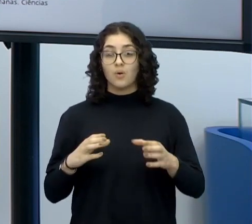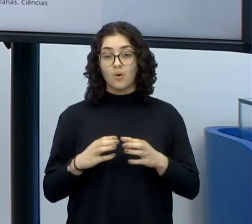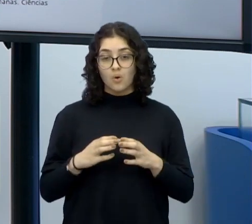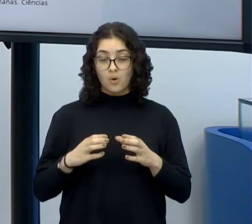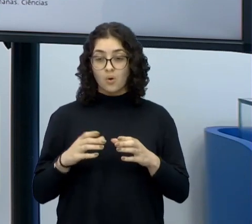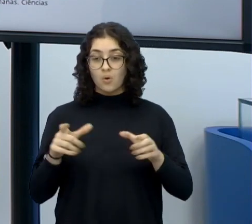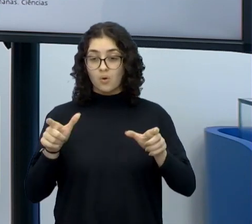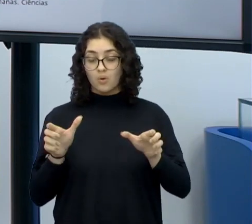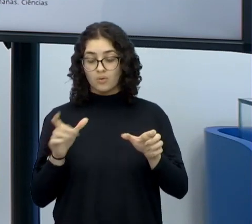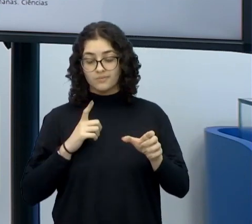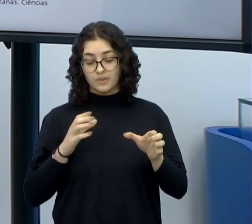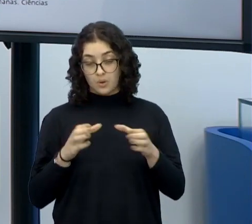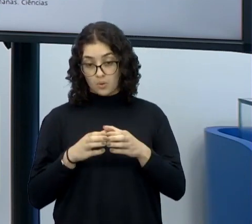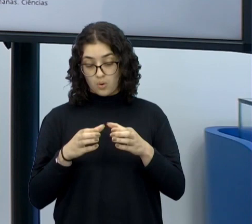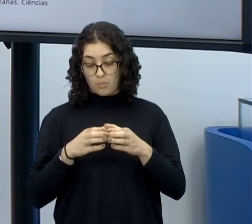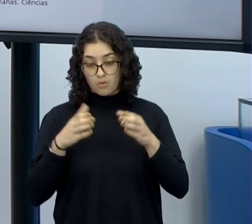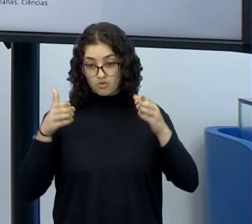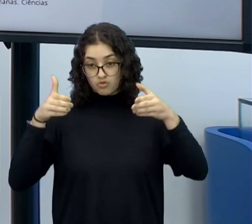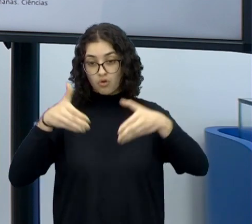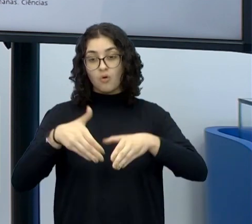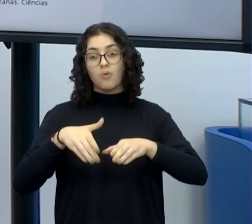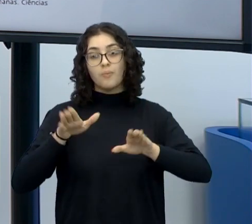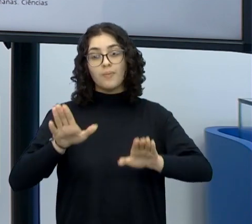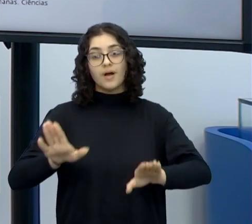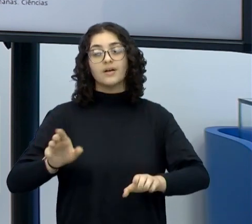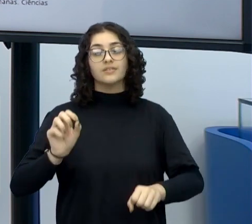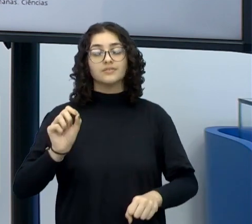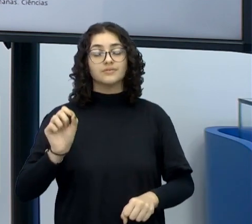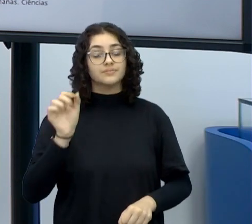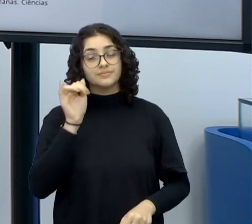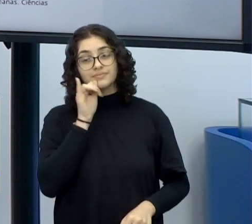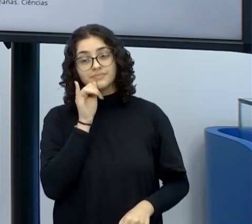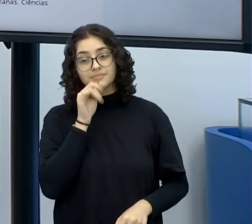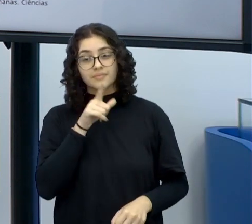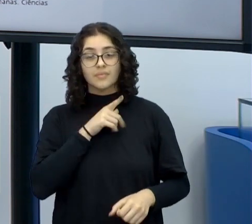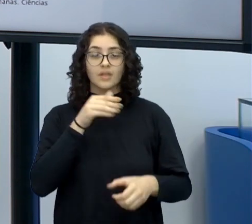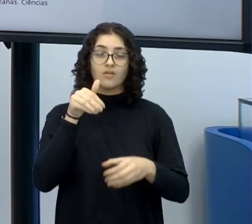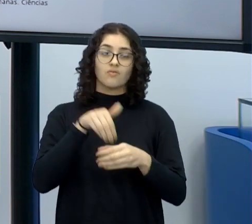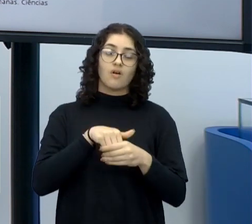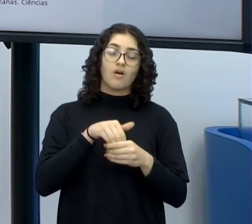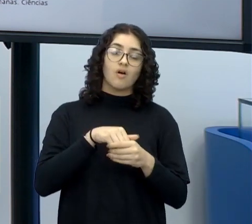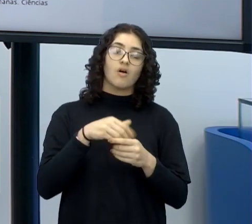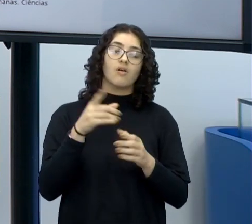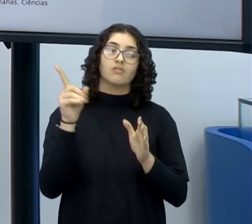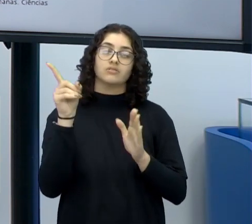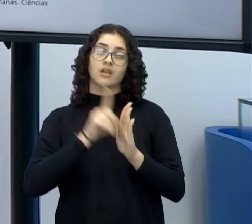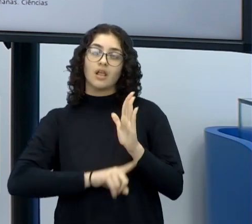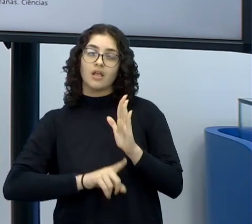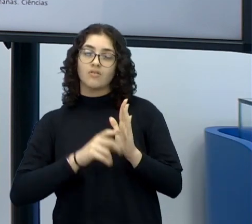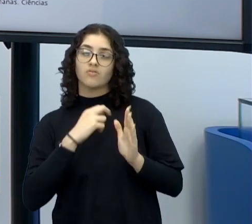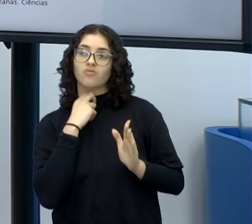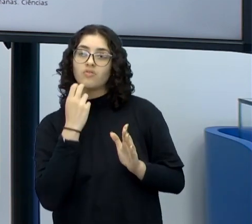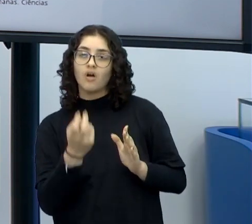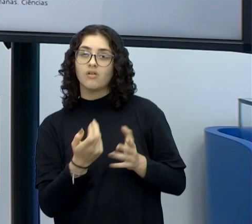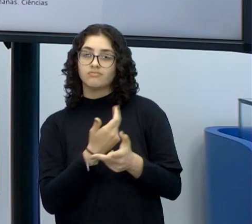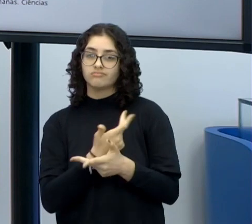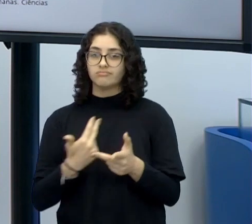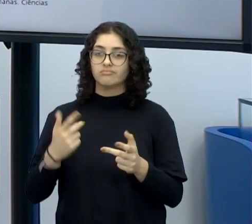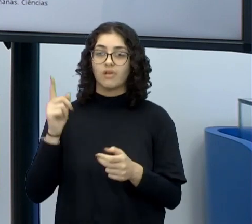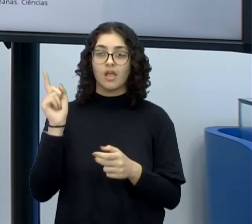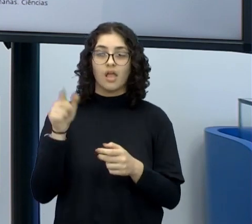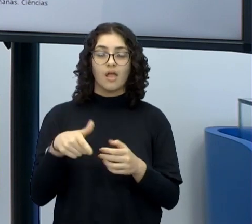expressivo, porém, na questão de ter ali, literalmente, voz, direito, acesso, são grupos que têm